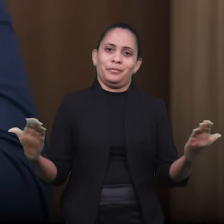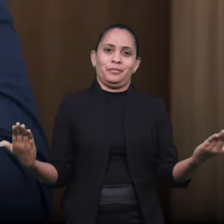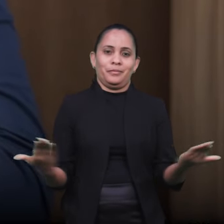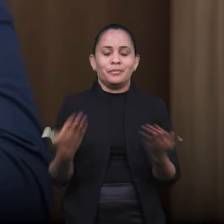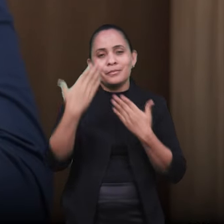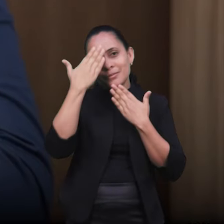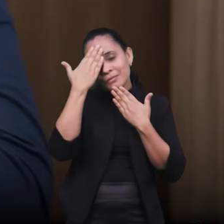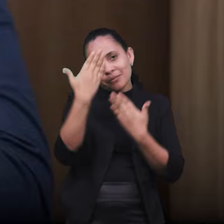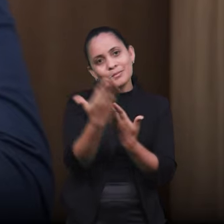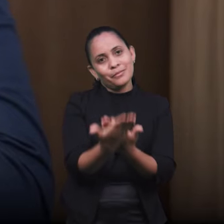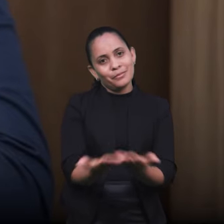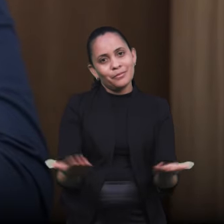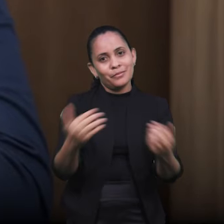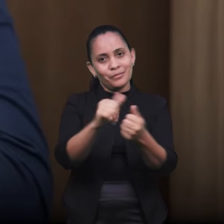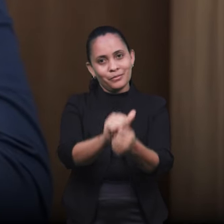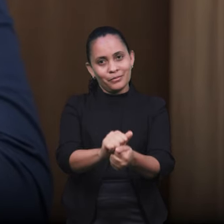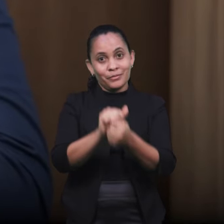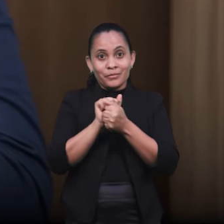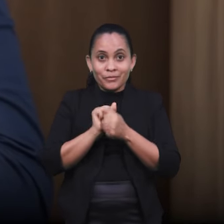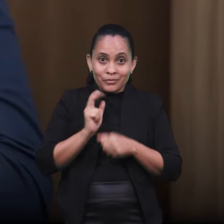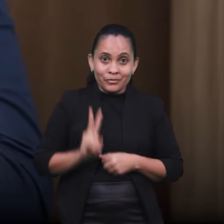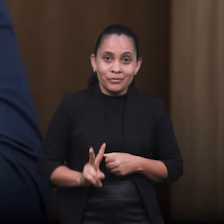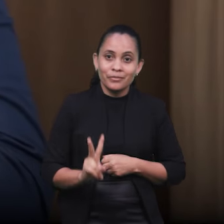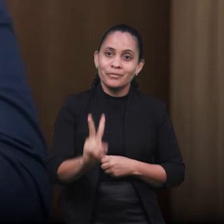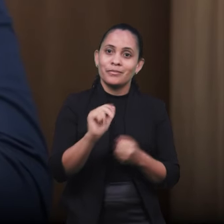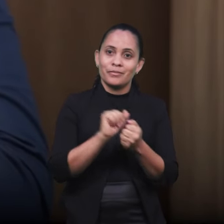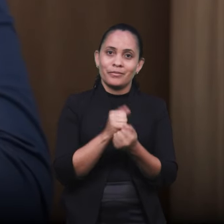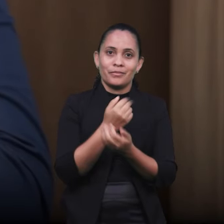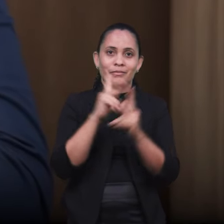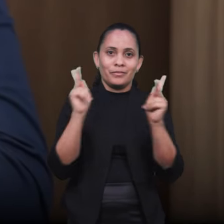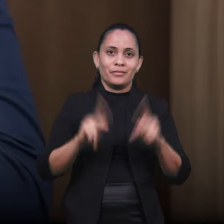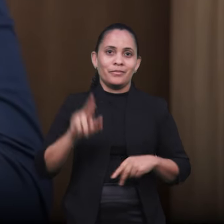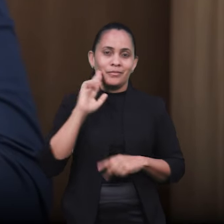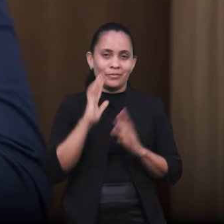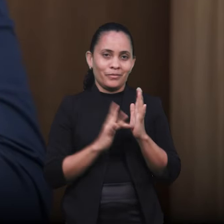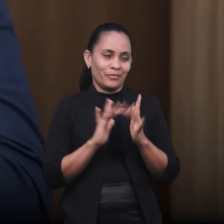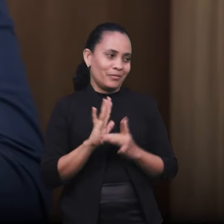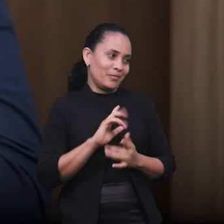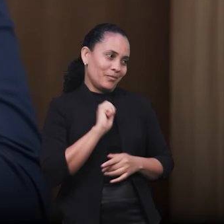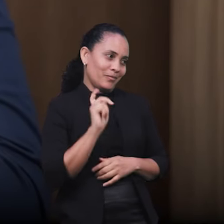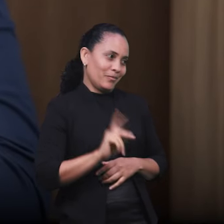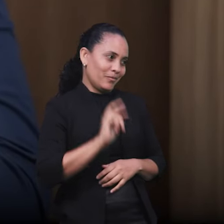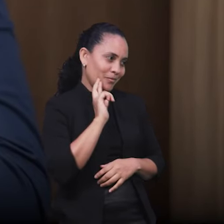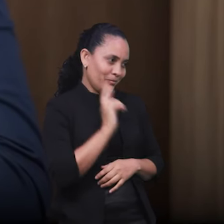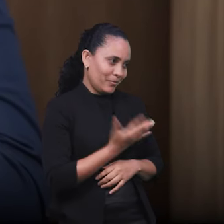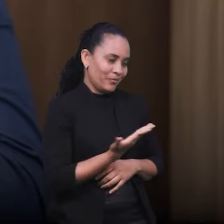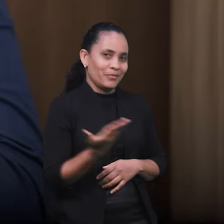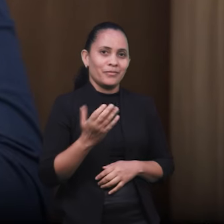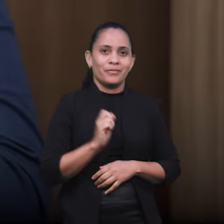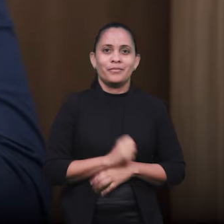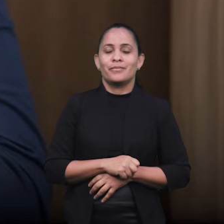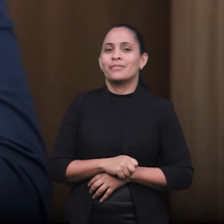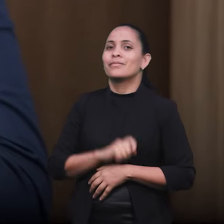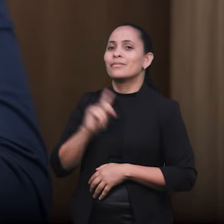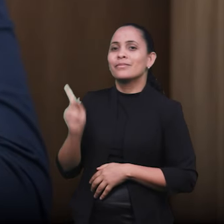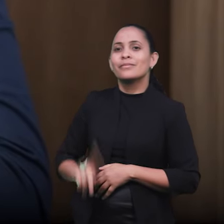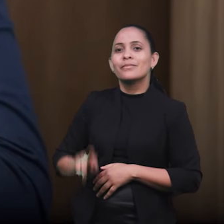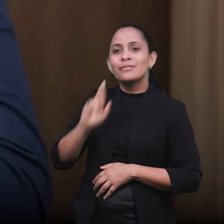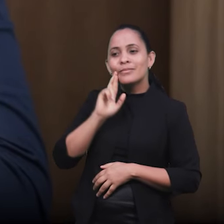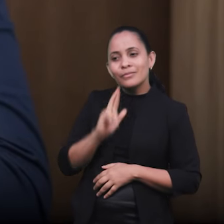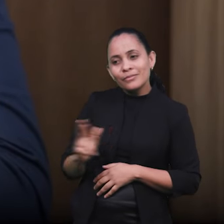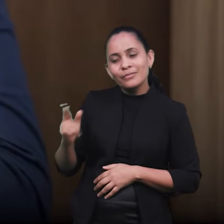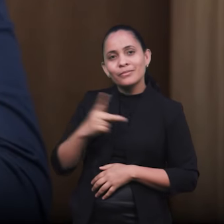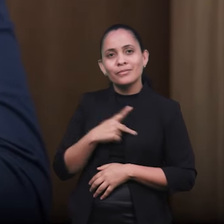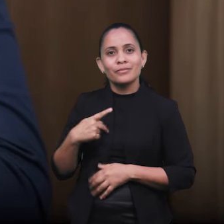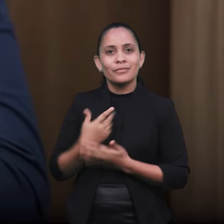aqui. Agradecemos a todos que estiveram conosco. Continue conosco. A paz do Senhor Jesus. Pastor Lourenço, a paz do Senhor. A paz